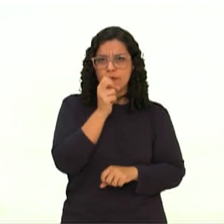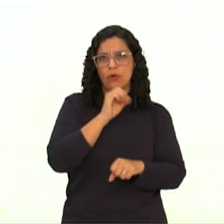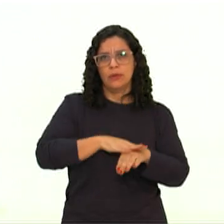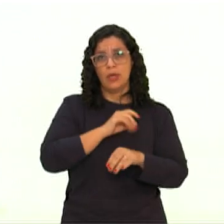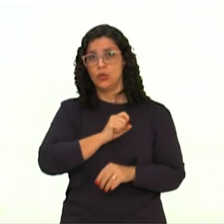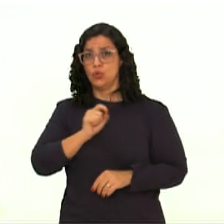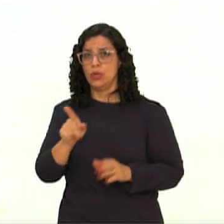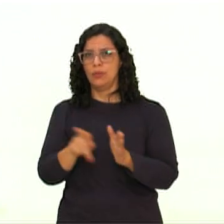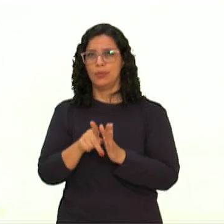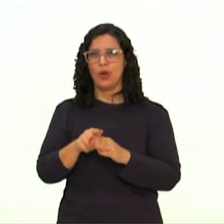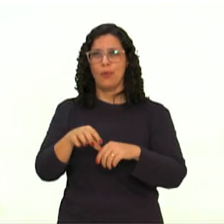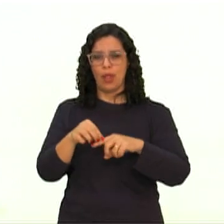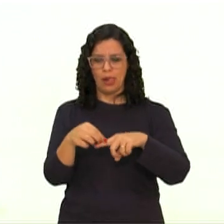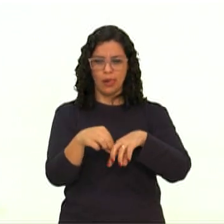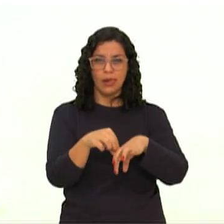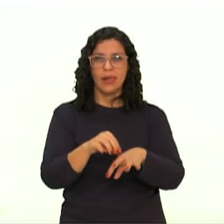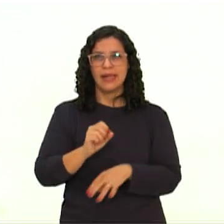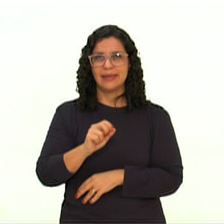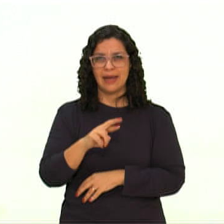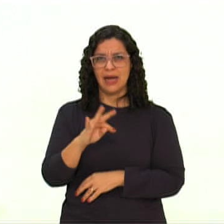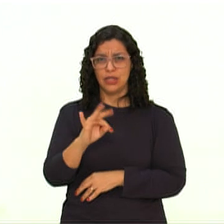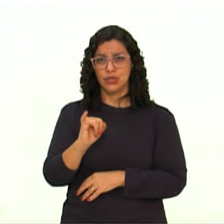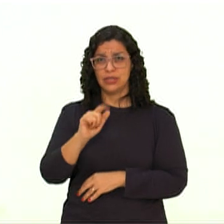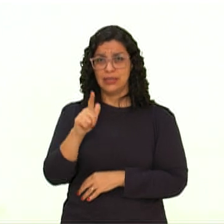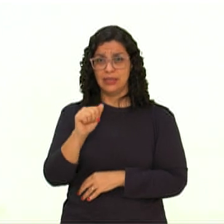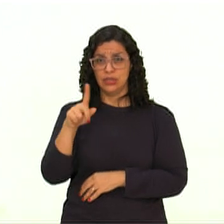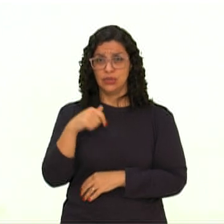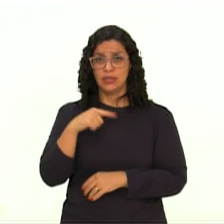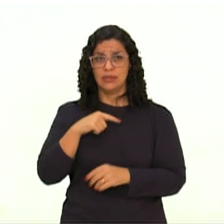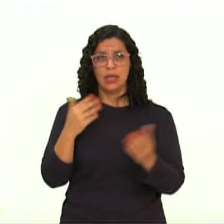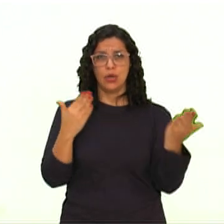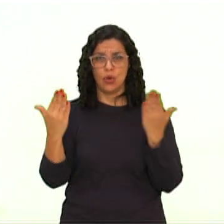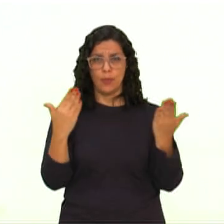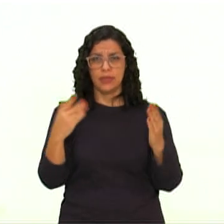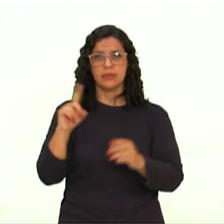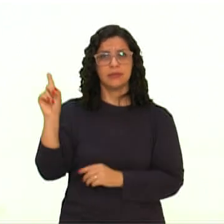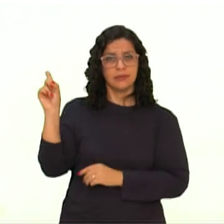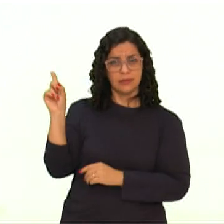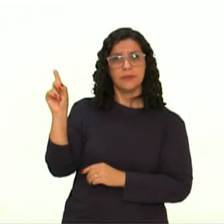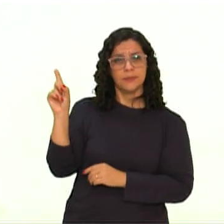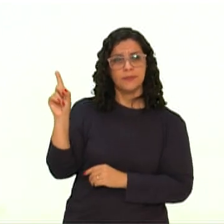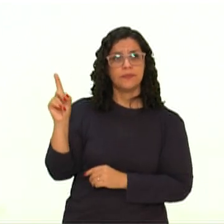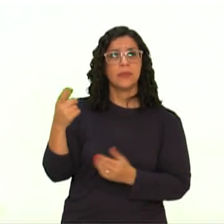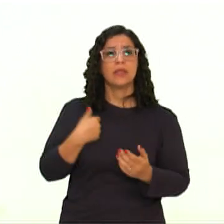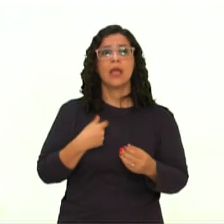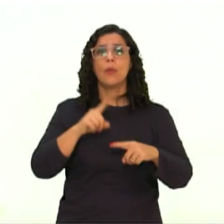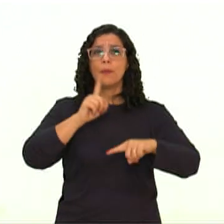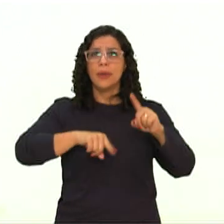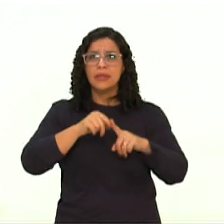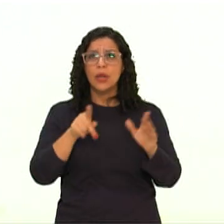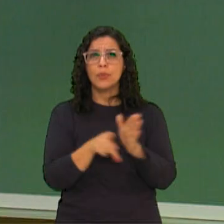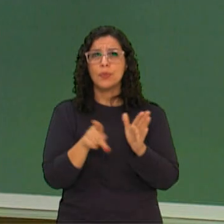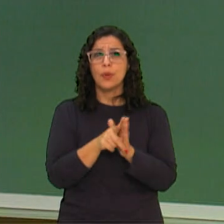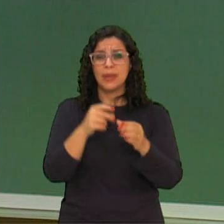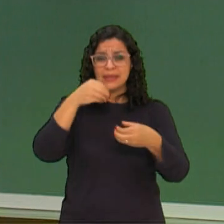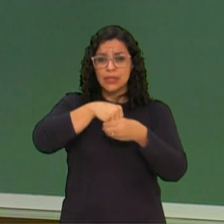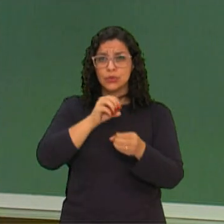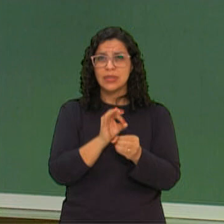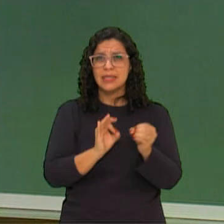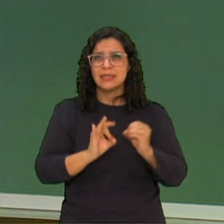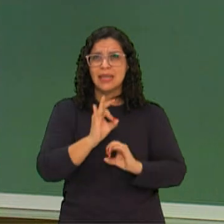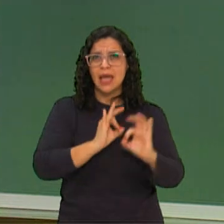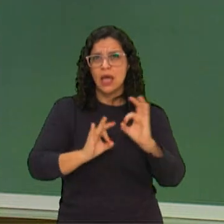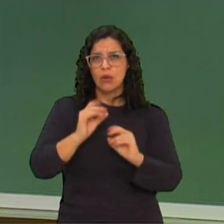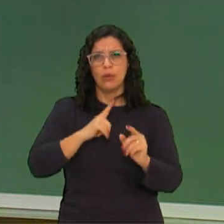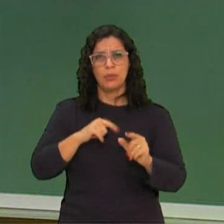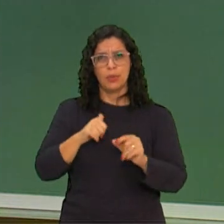Então aqui tem uma comparação para você entre o tecido ósseo cartilaginoso, né? A substância intercelular desse tecido